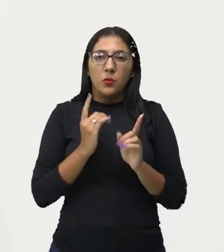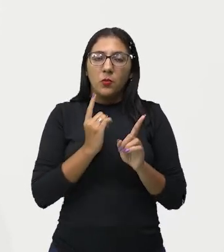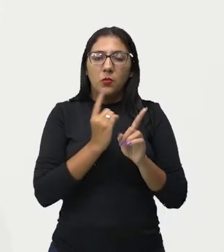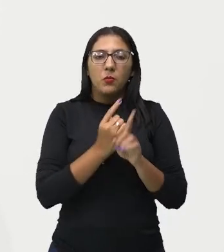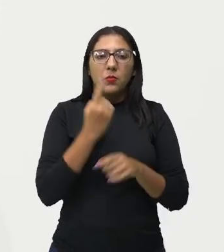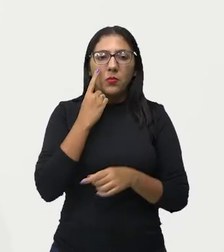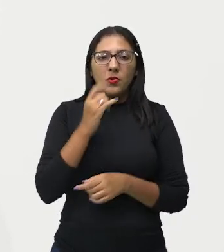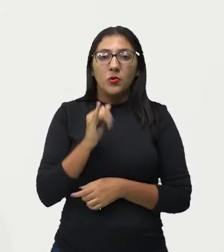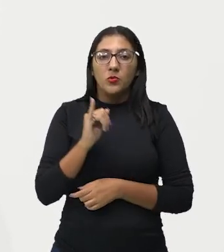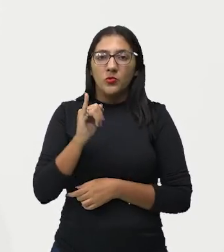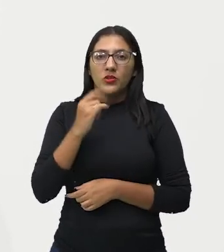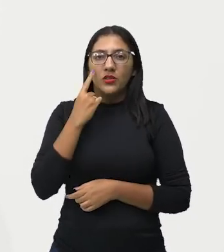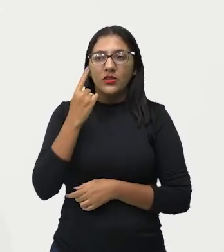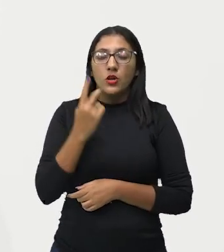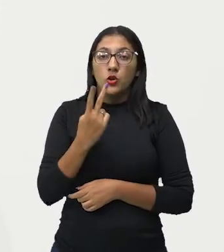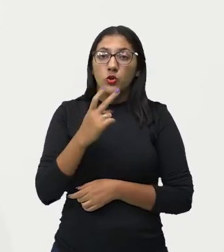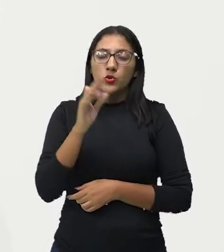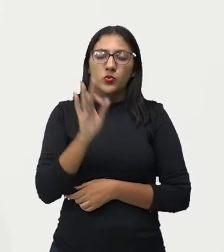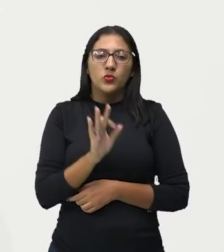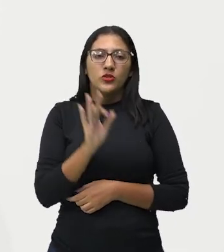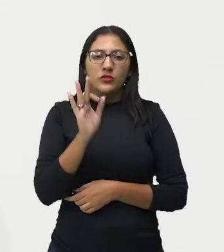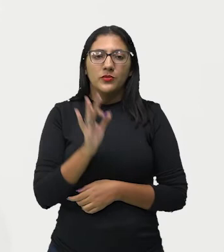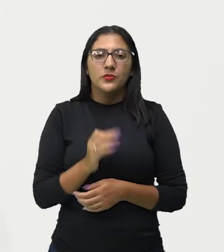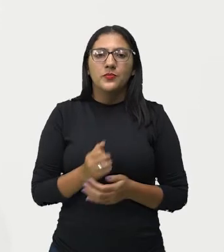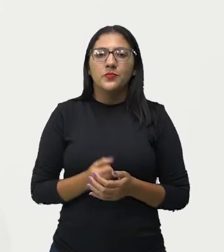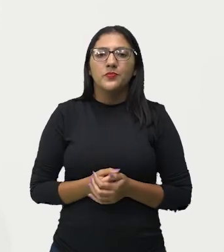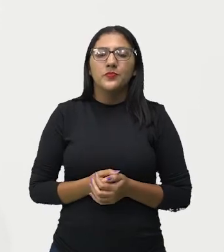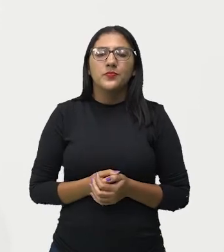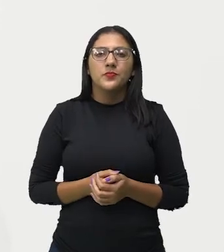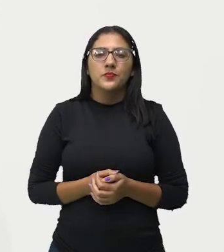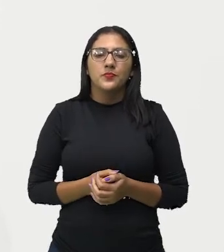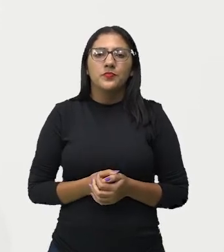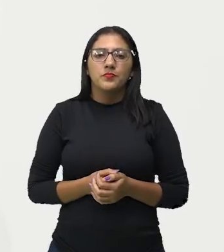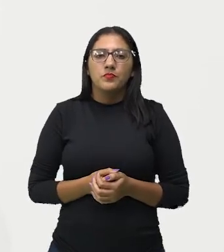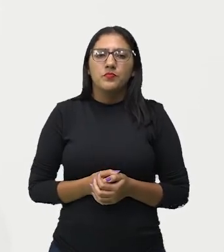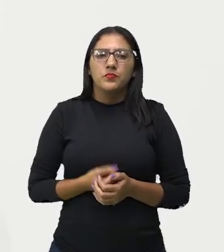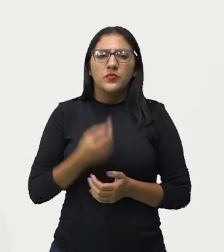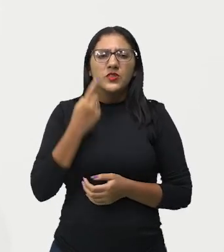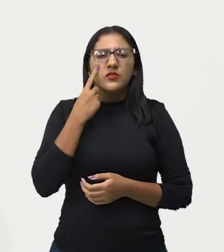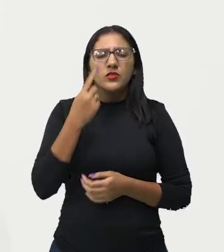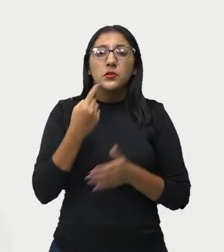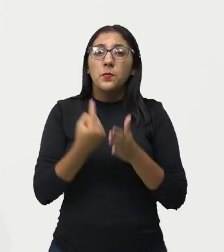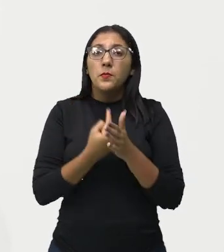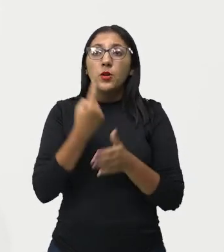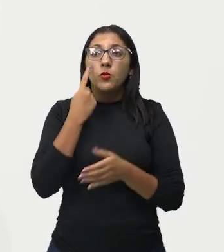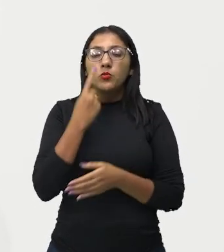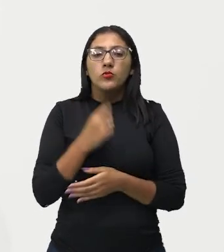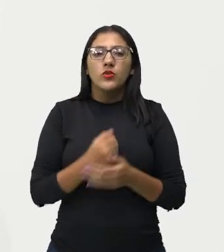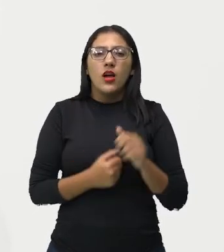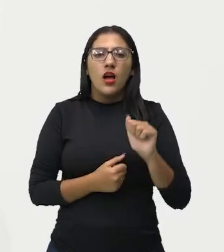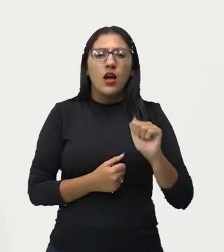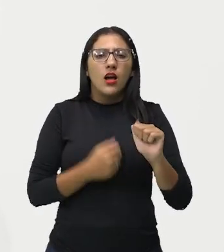nesse caso, né, o I é igual a 2%. Agora, vejam só a pergunta.